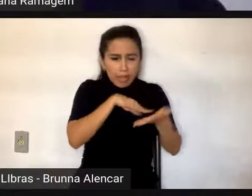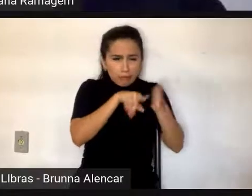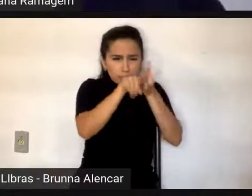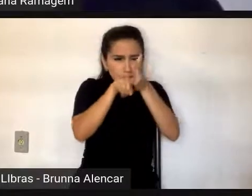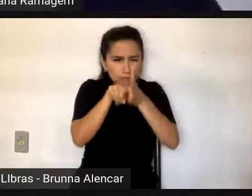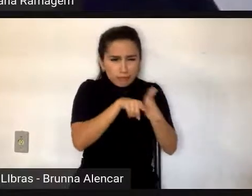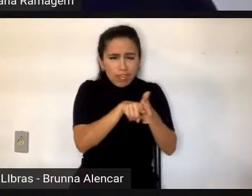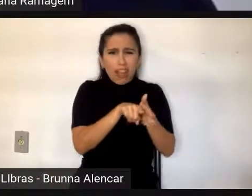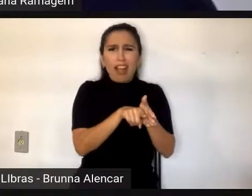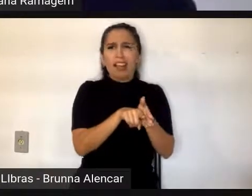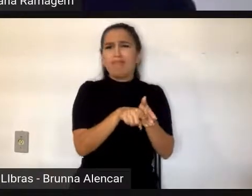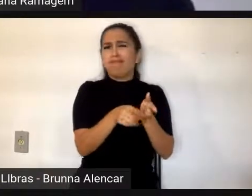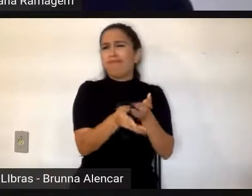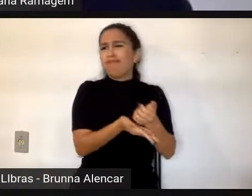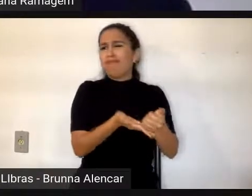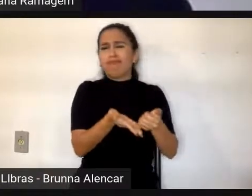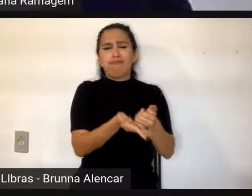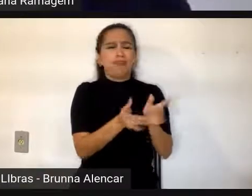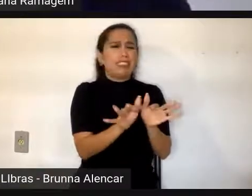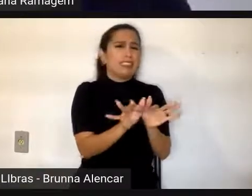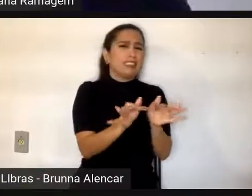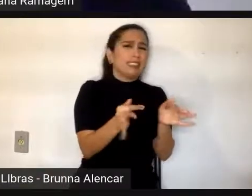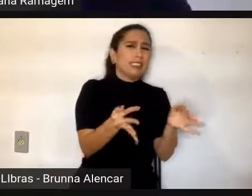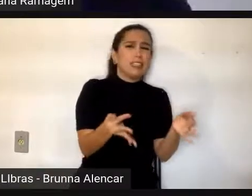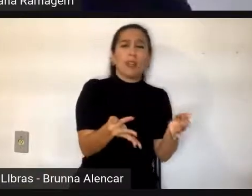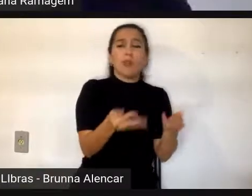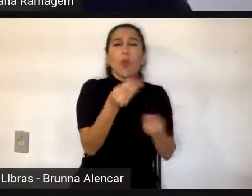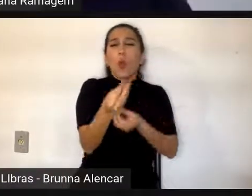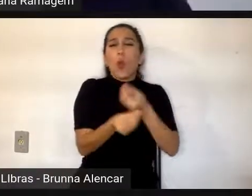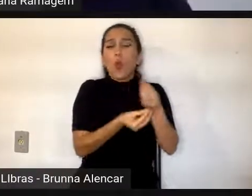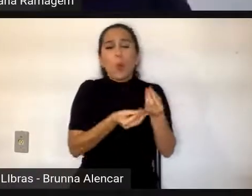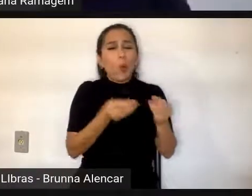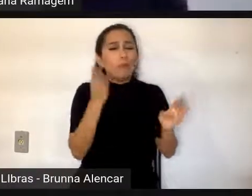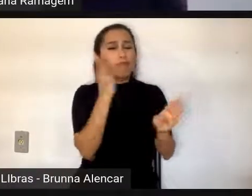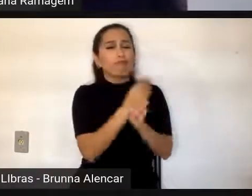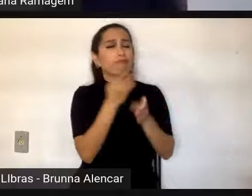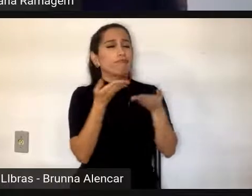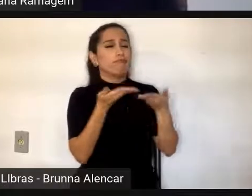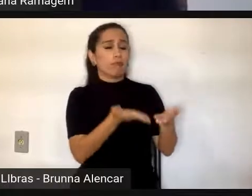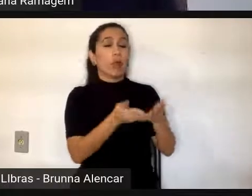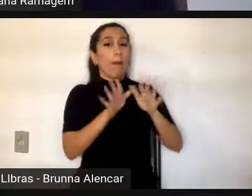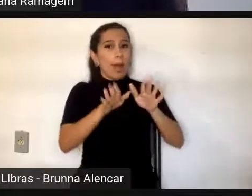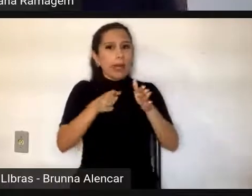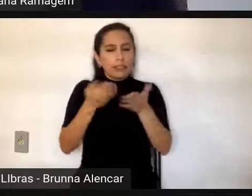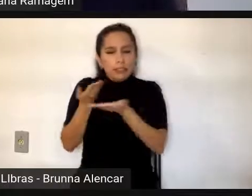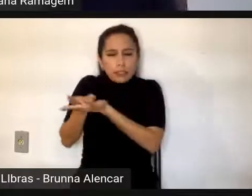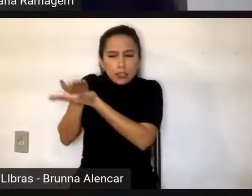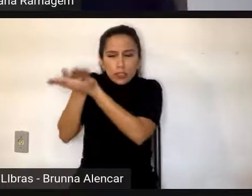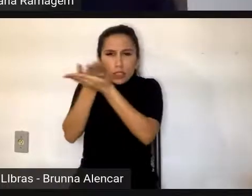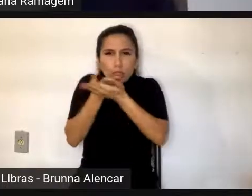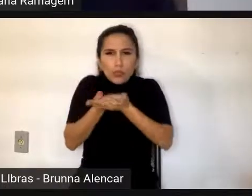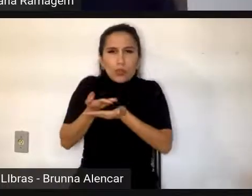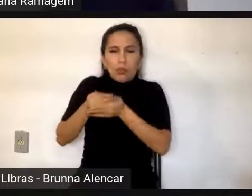fundo uma doença, né? Então, o que os estudos têm mostrado do ponto de vista da nutrição? Que